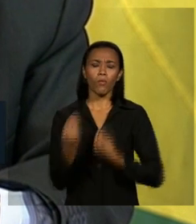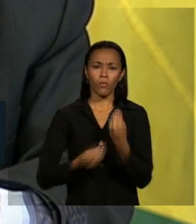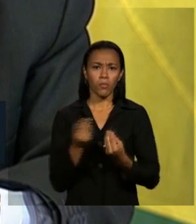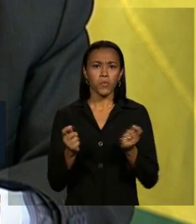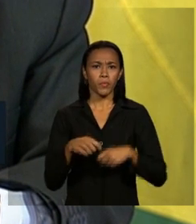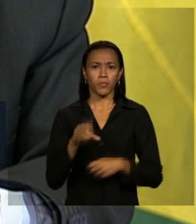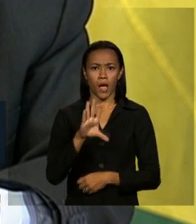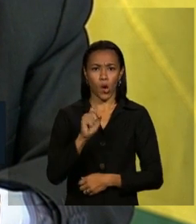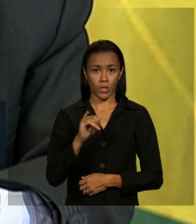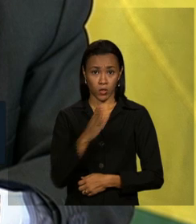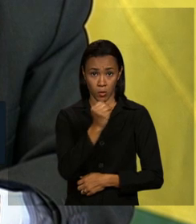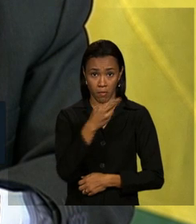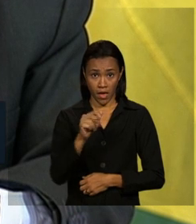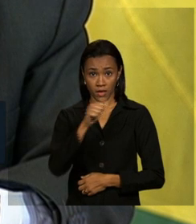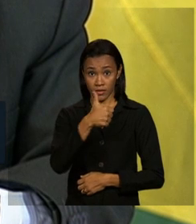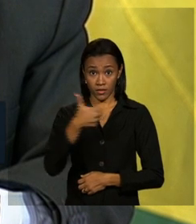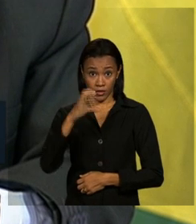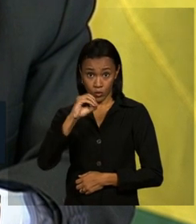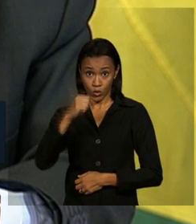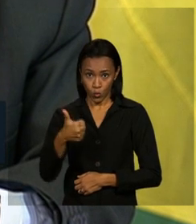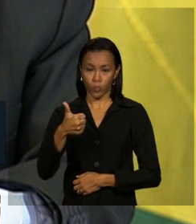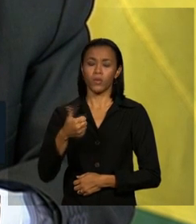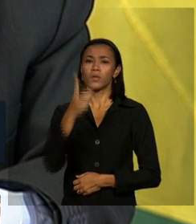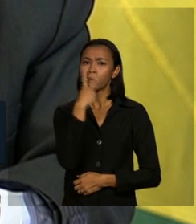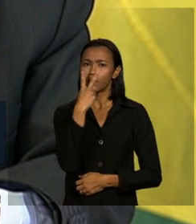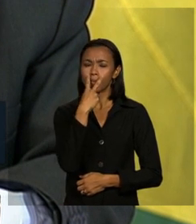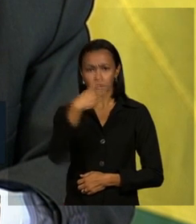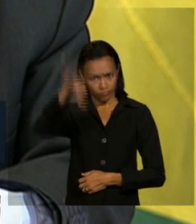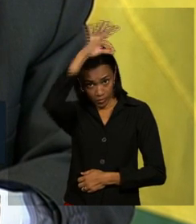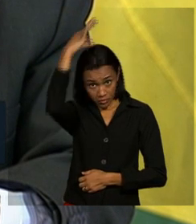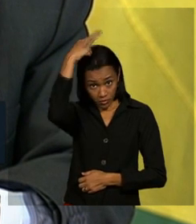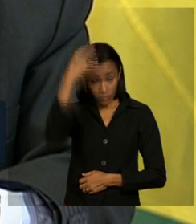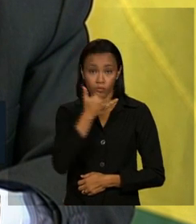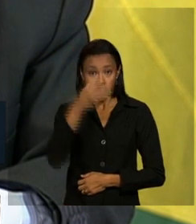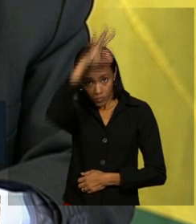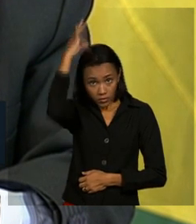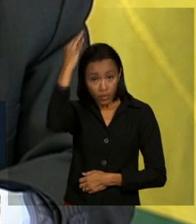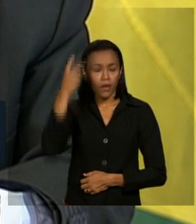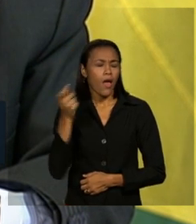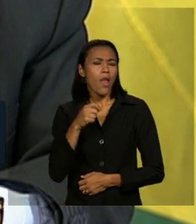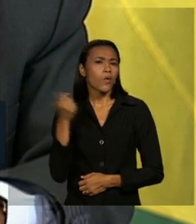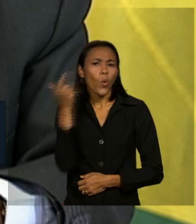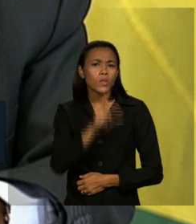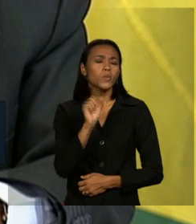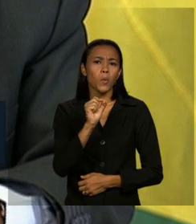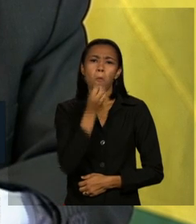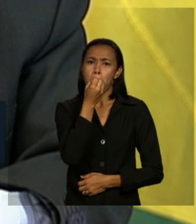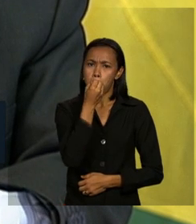à concessão da BR101 no Espírito Santo ela ela resultou de um bom